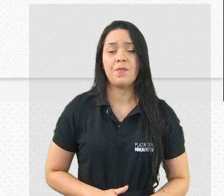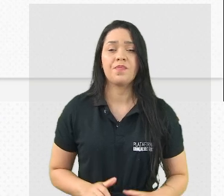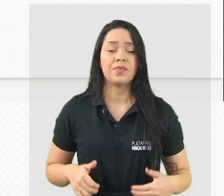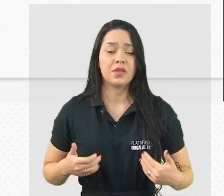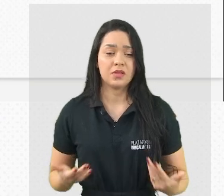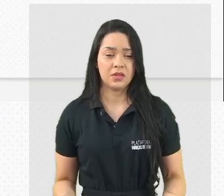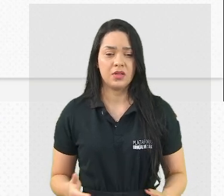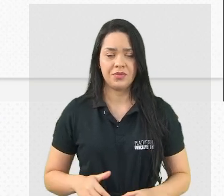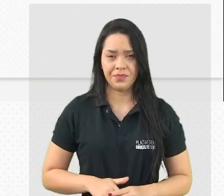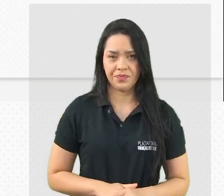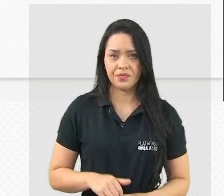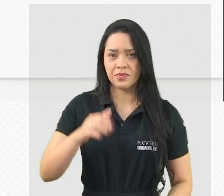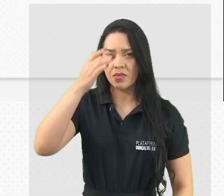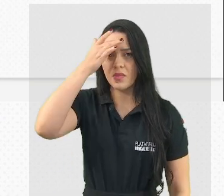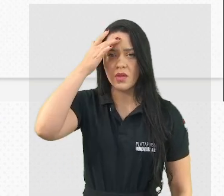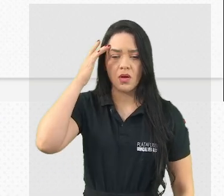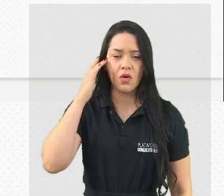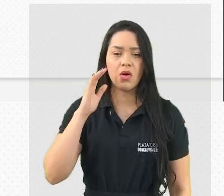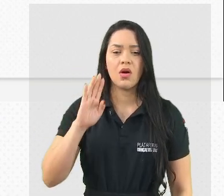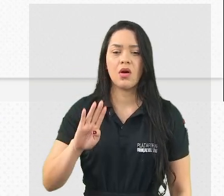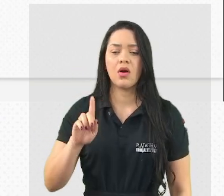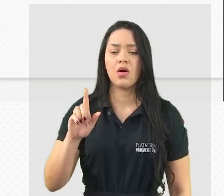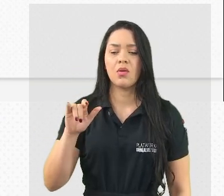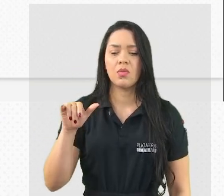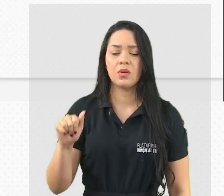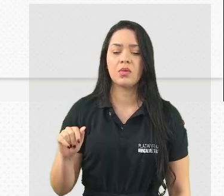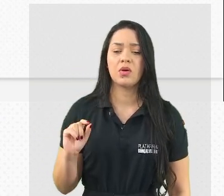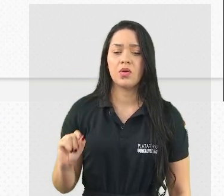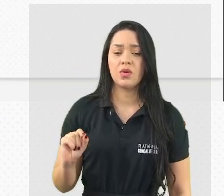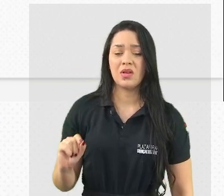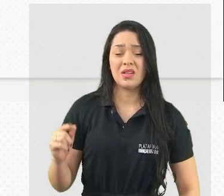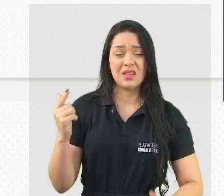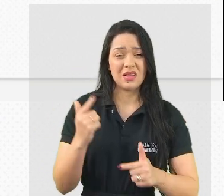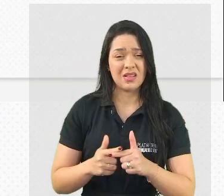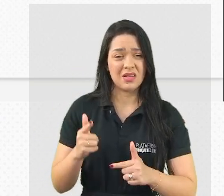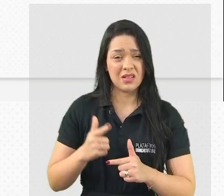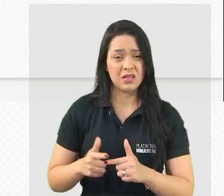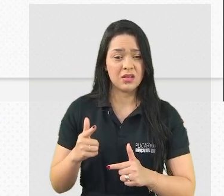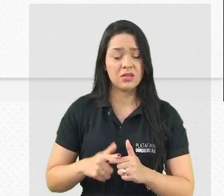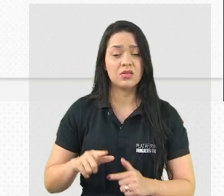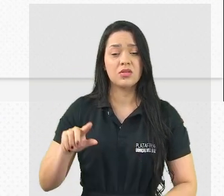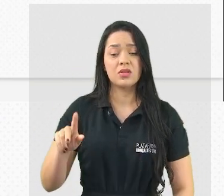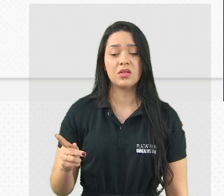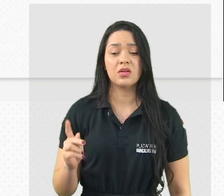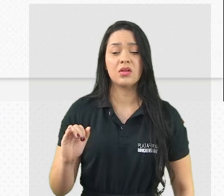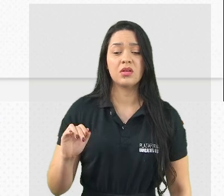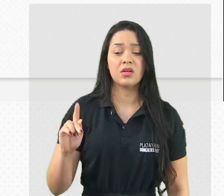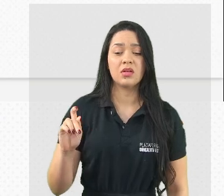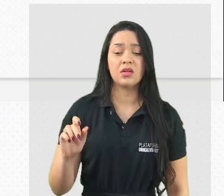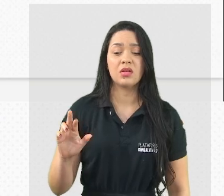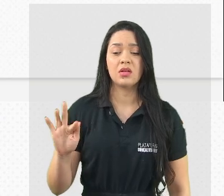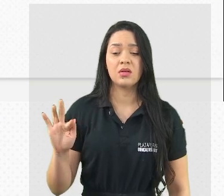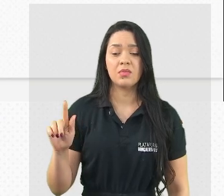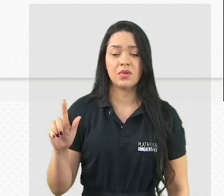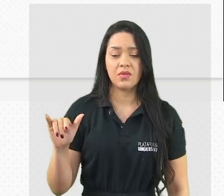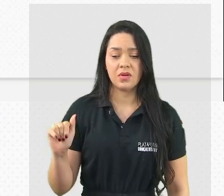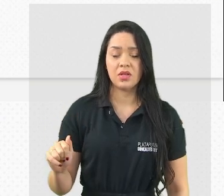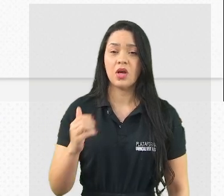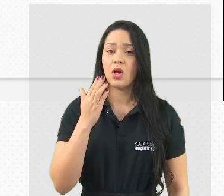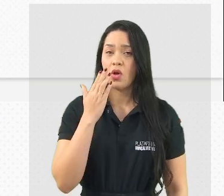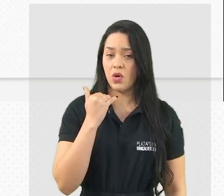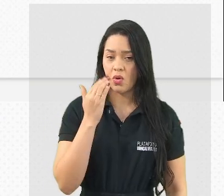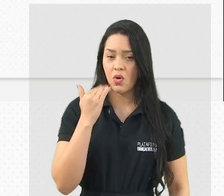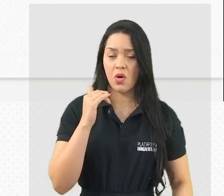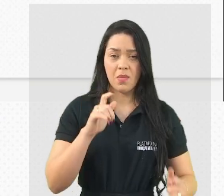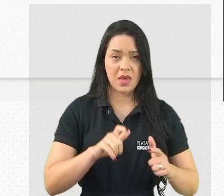Então, a pessoa bulímica ela tem o que nós chamamos de crises de hiperfagia. O que é isso? Ela come